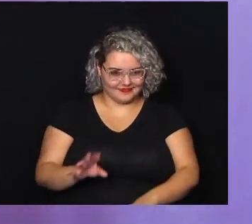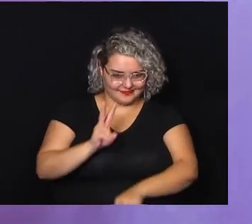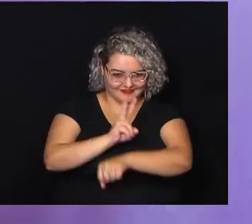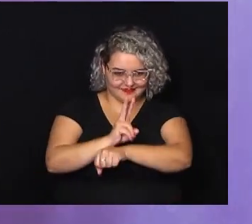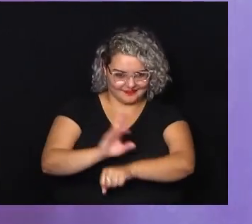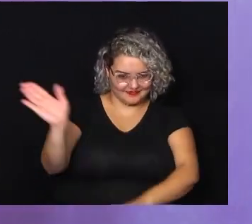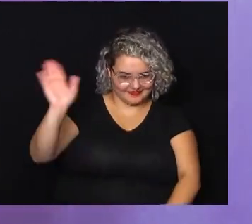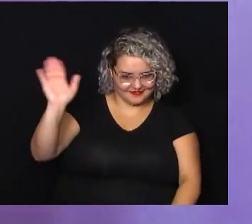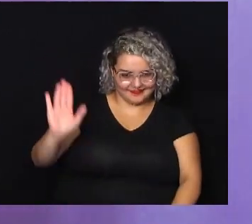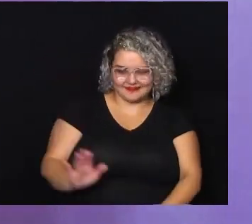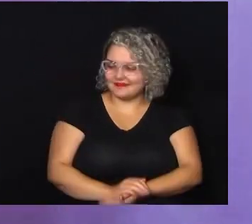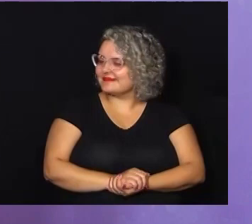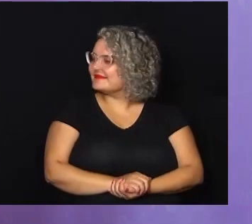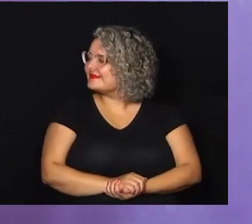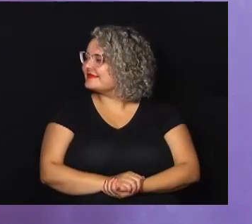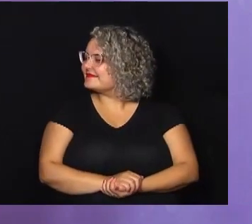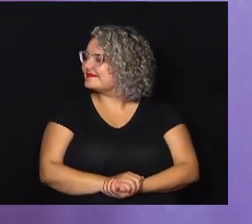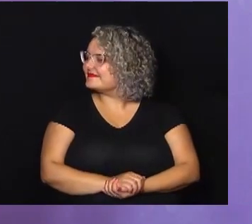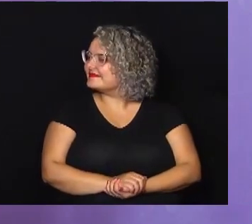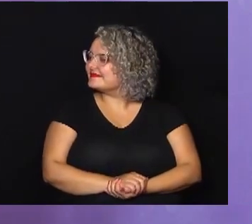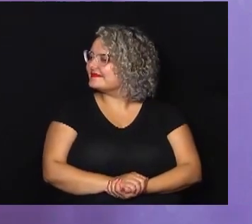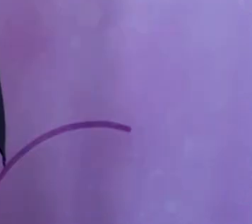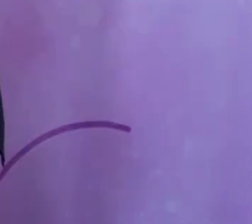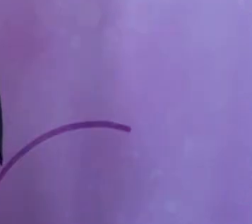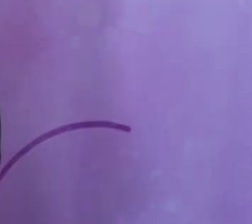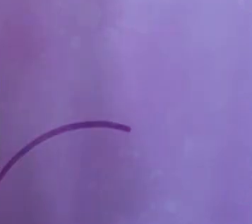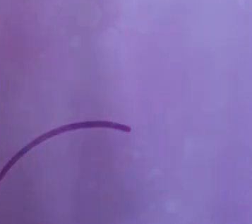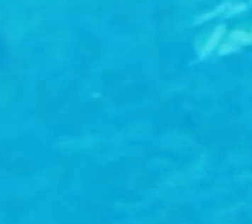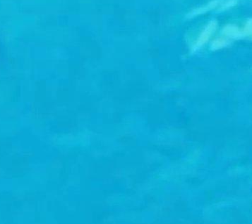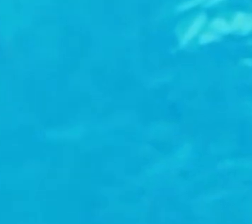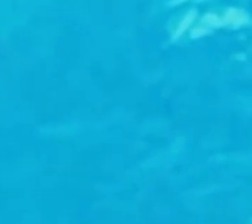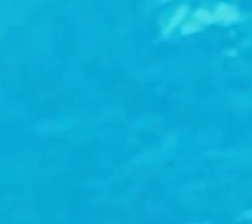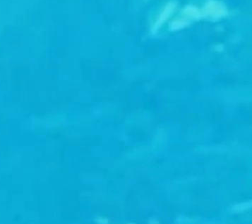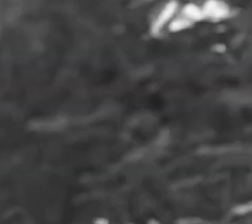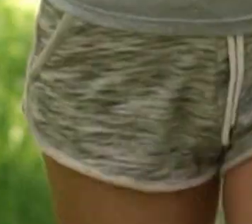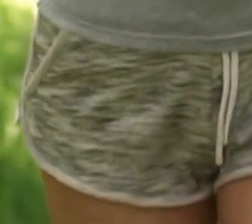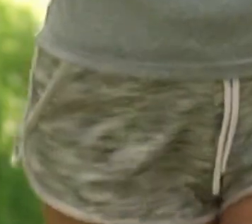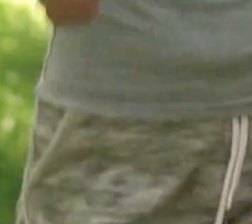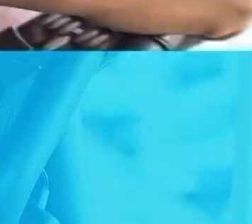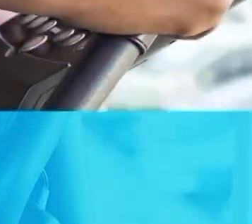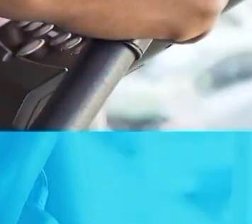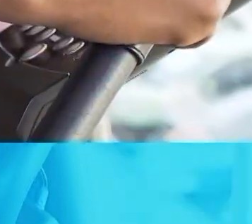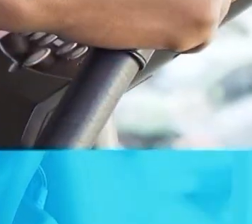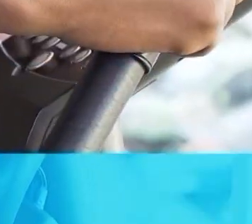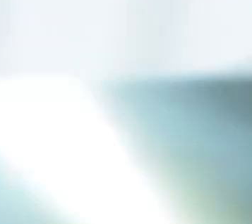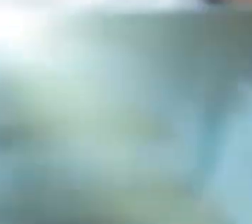A gente se vê então na próxima edição. Se cuida, tchau!